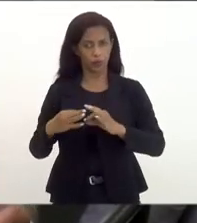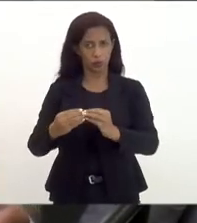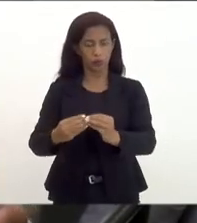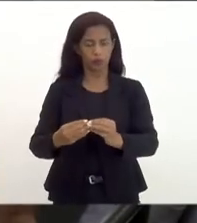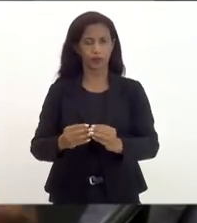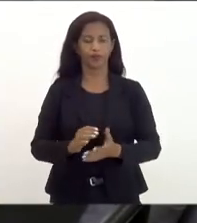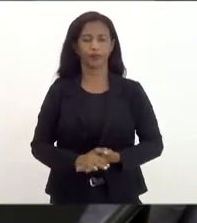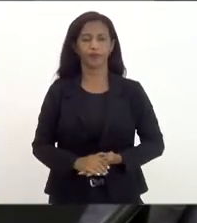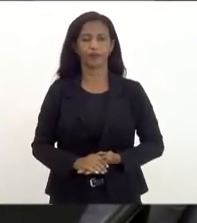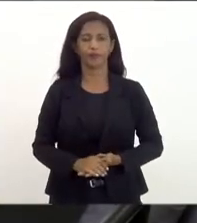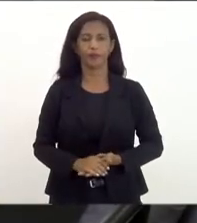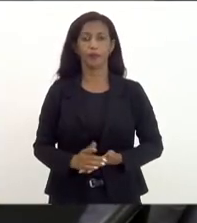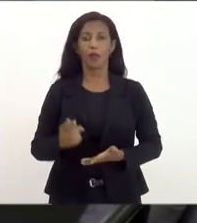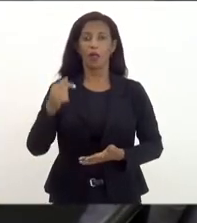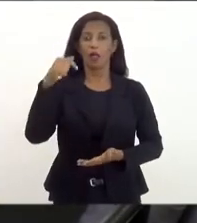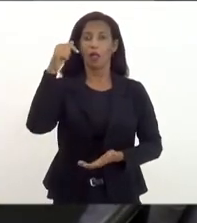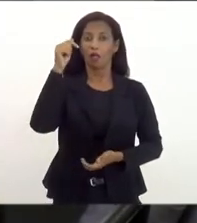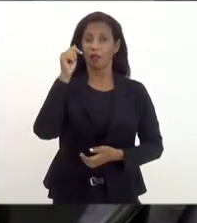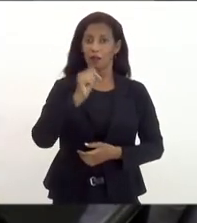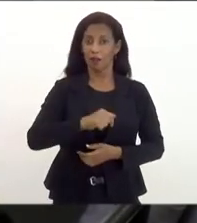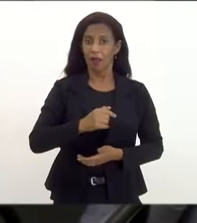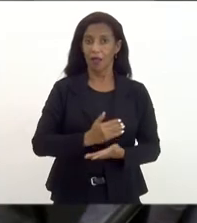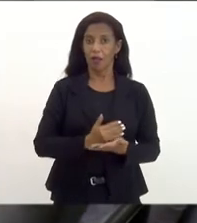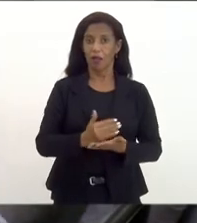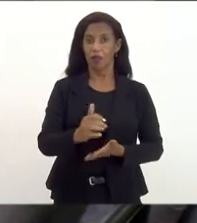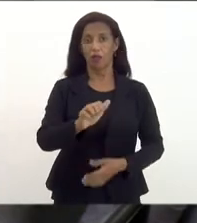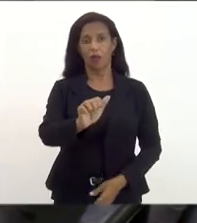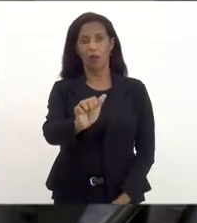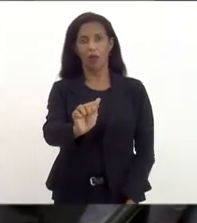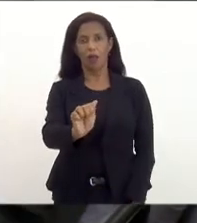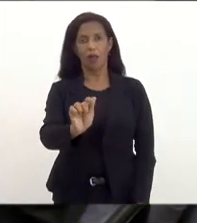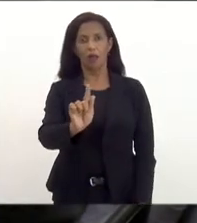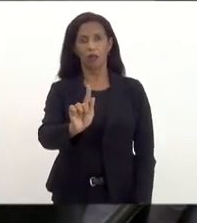é e foi feita ágil aí